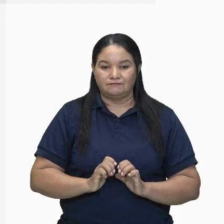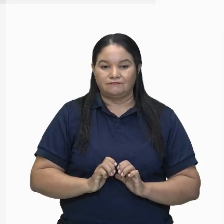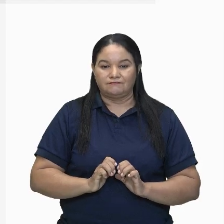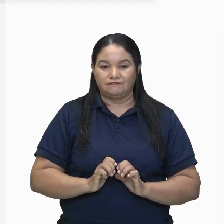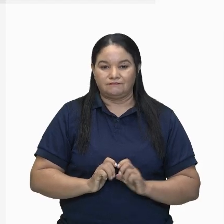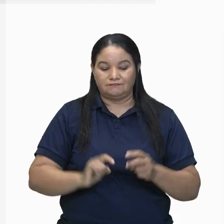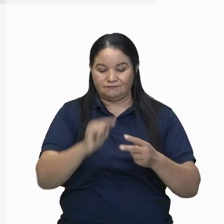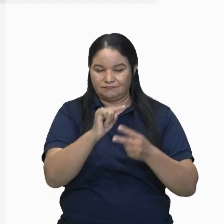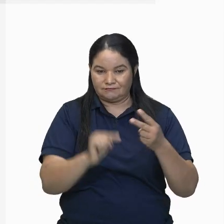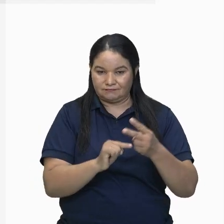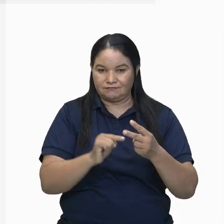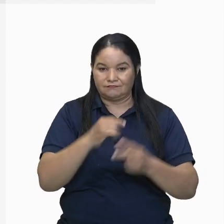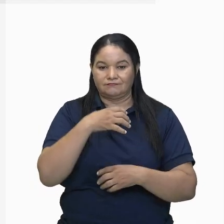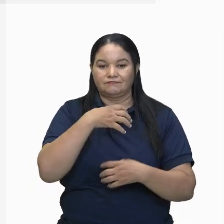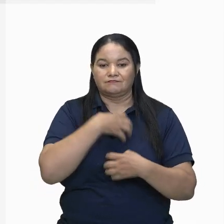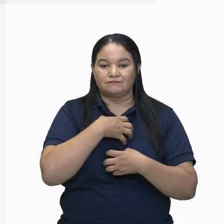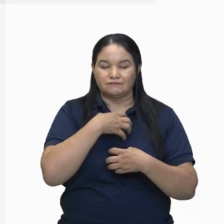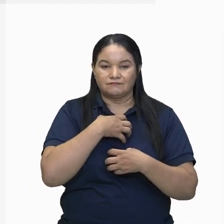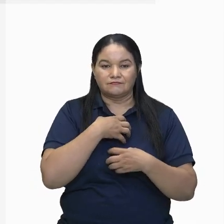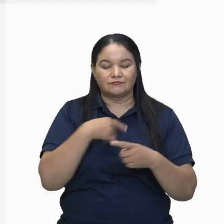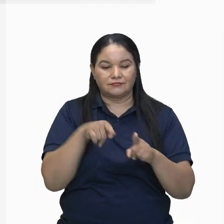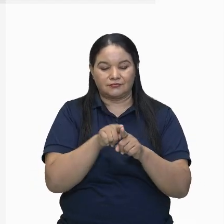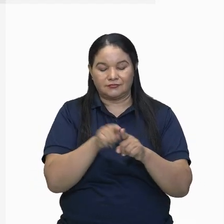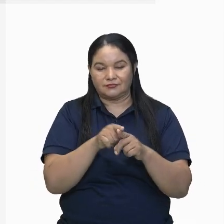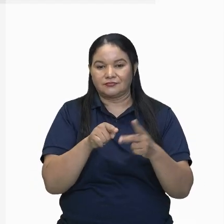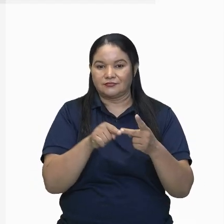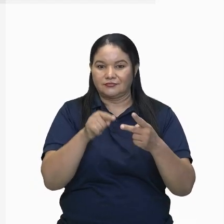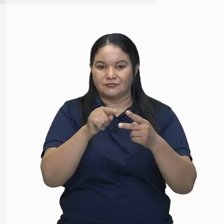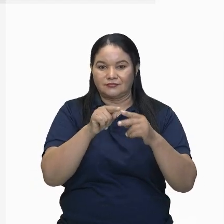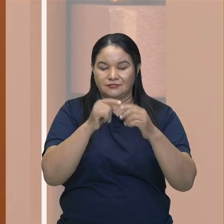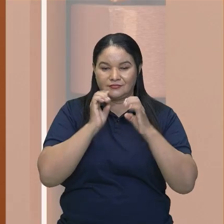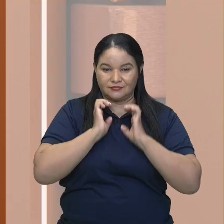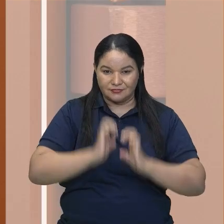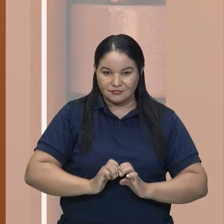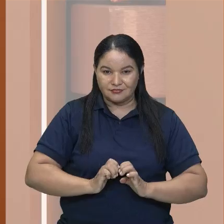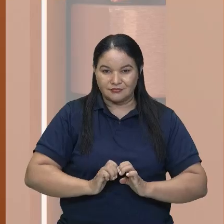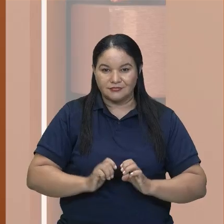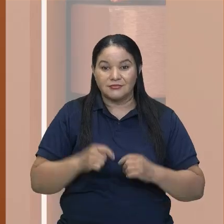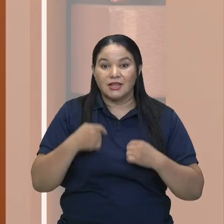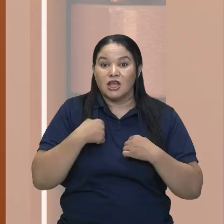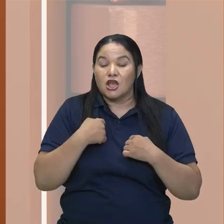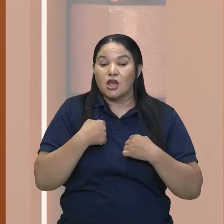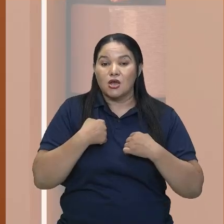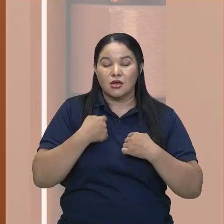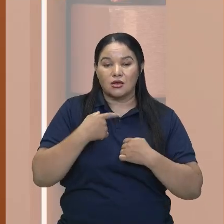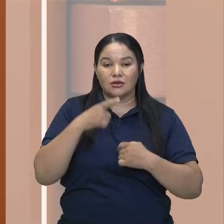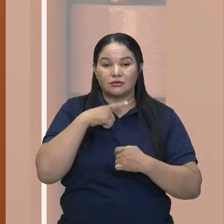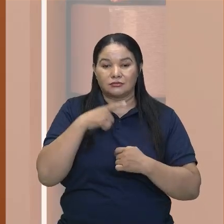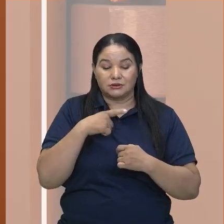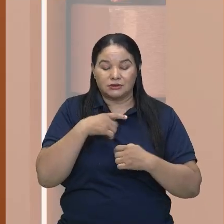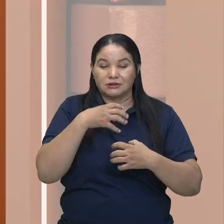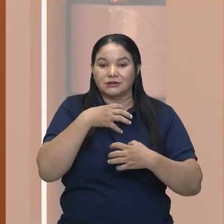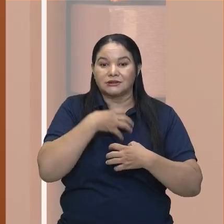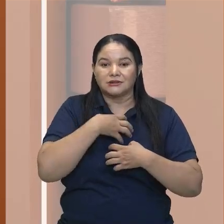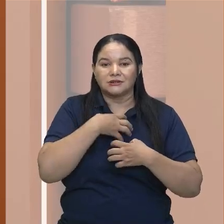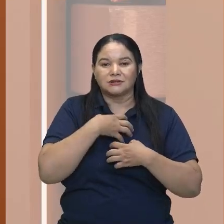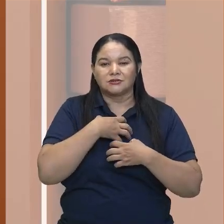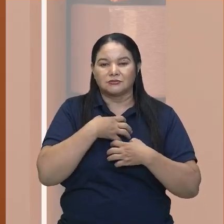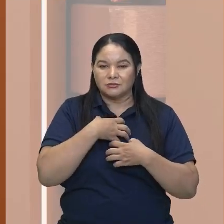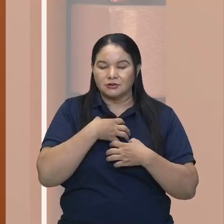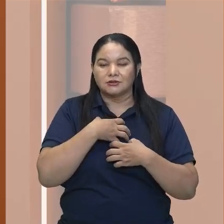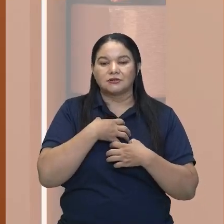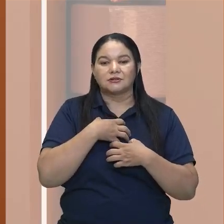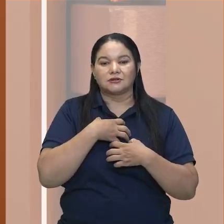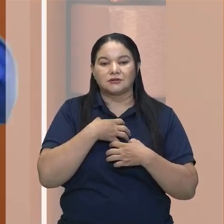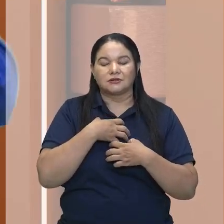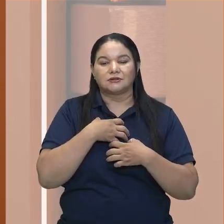Sensível e ético. Olha só, eu tenho a sensibilidade dionisíaca, não é?